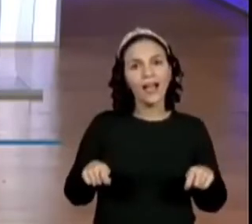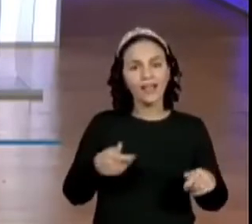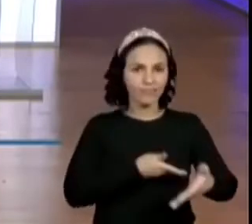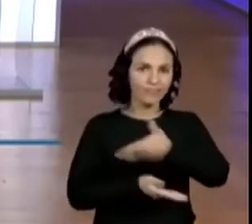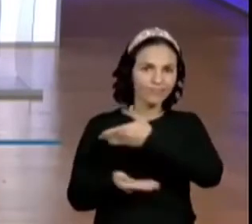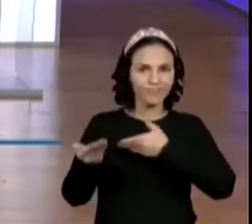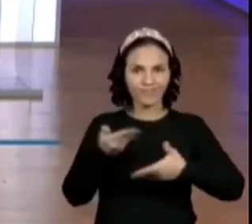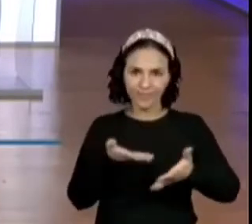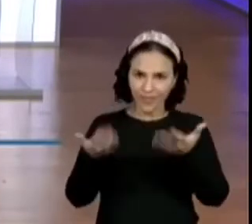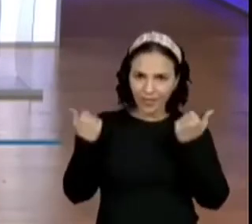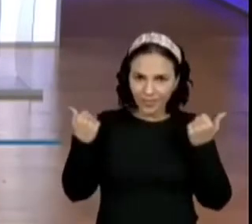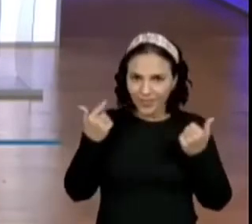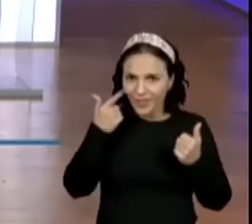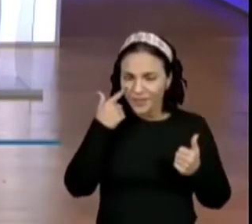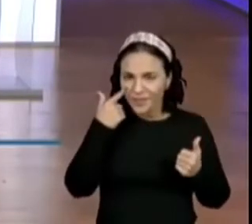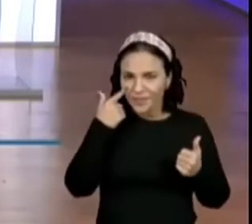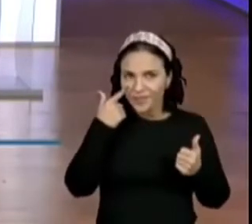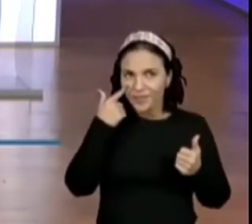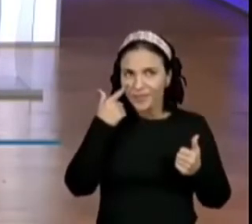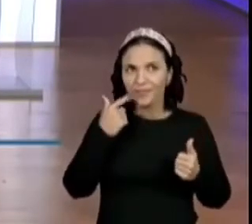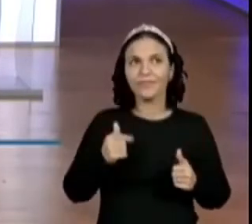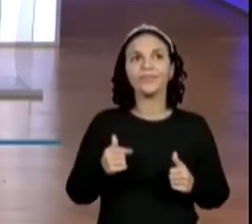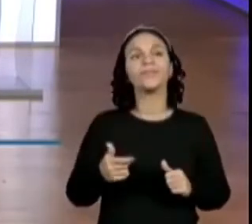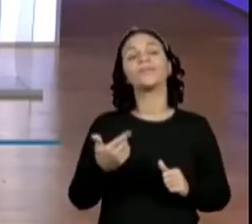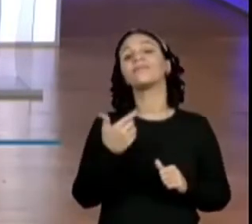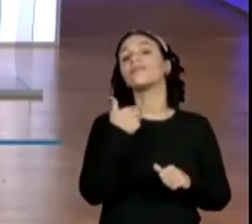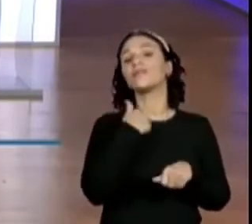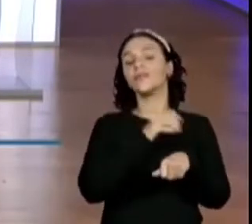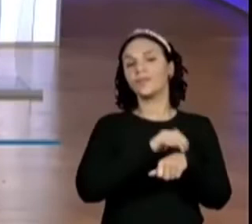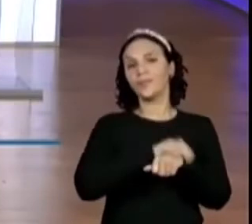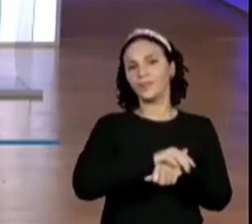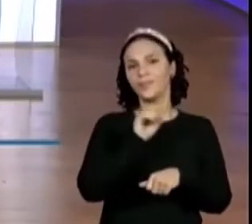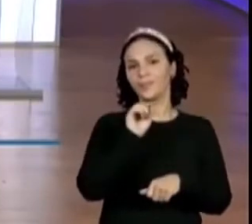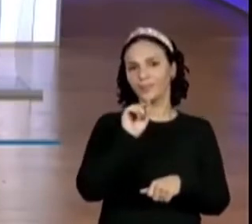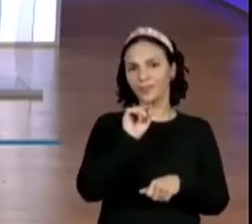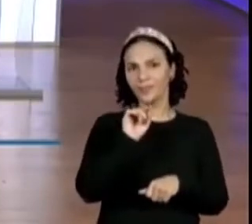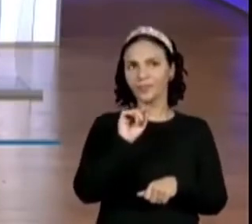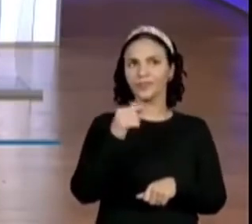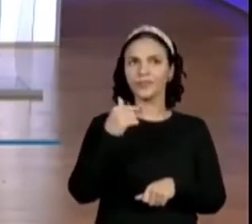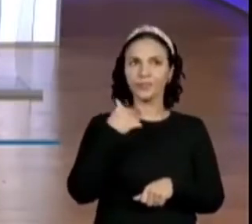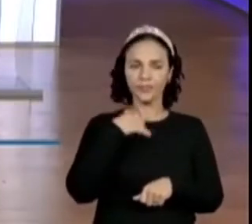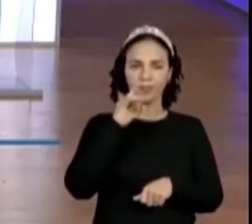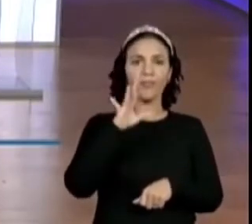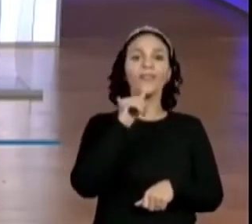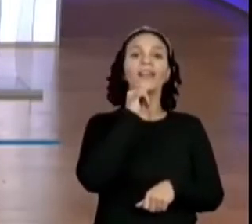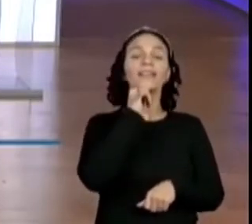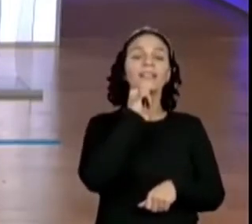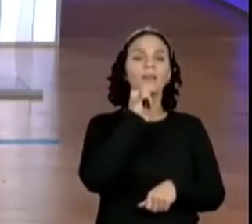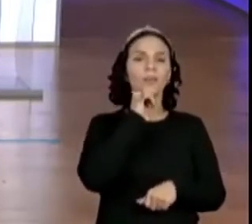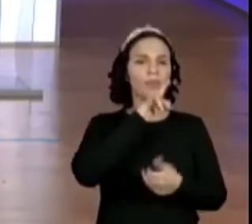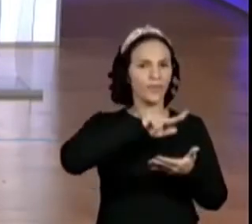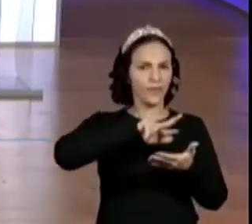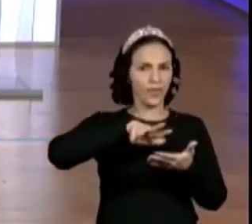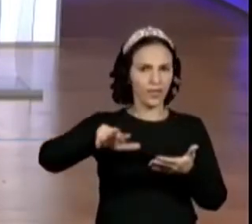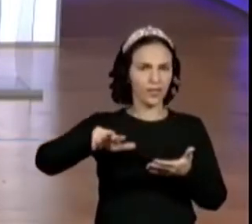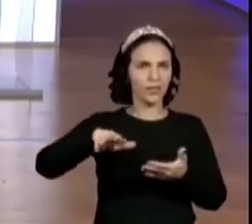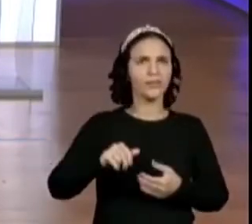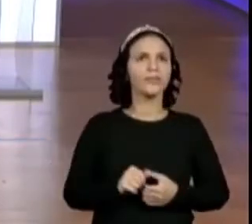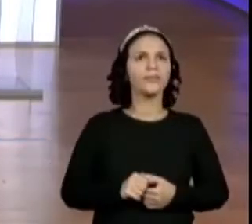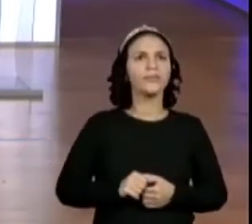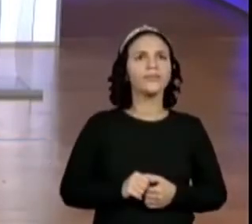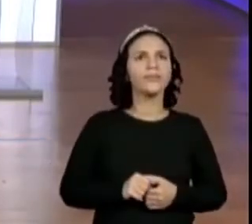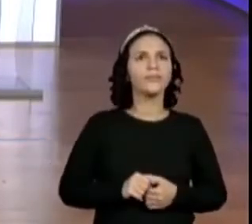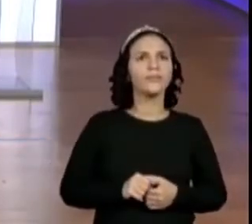da rede. Eu que acho tal? legal, né? Então, o que eu vou fazer? Eu vou respeitar, eu vou escrever, eu só vou dar uns exemplos aqui que eu acho que eu preciso, eu acho não,